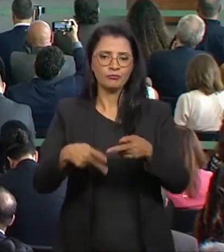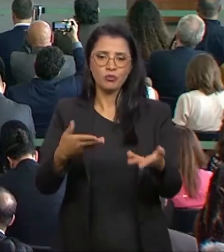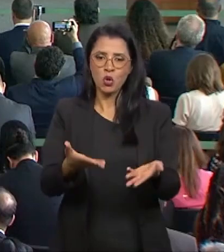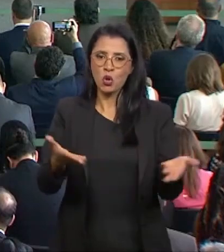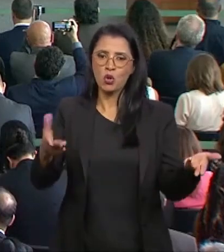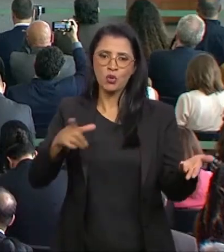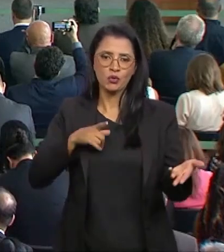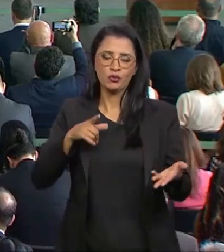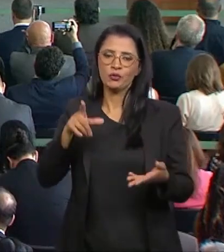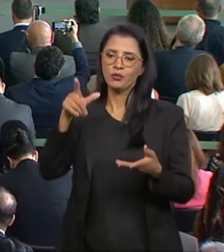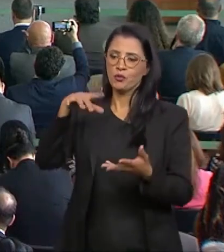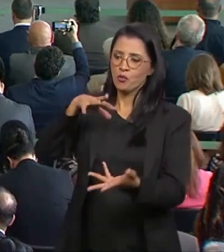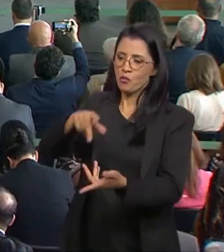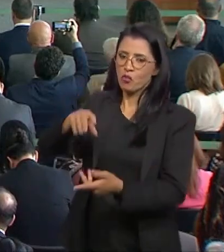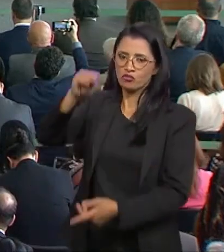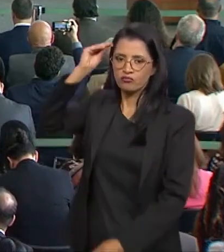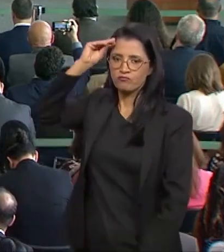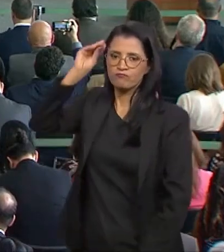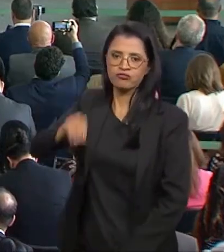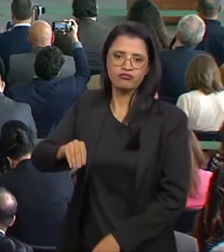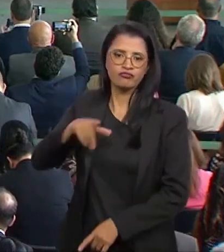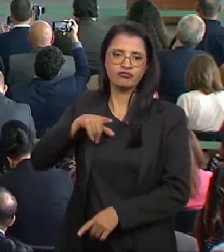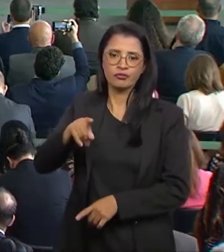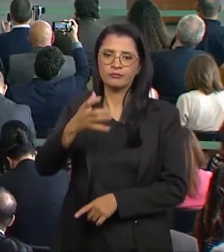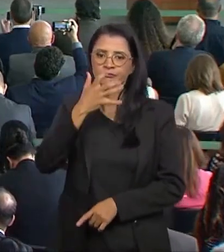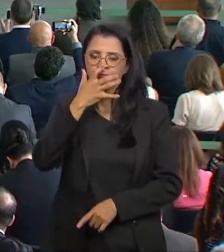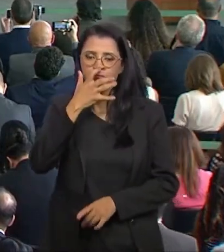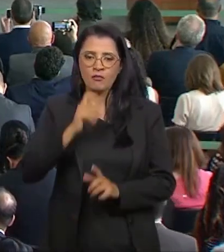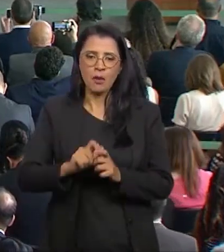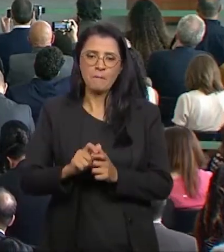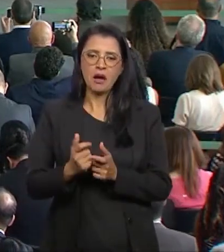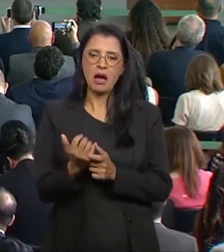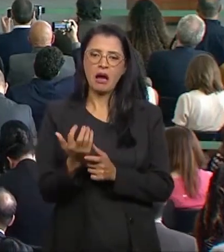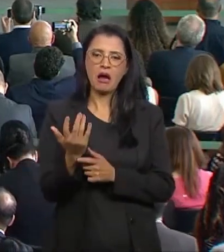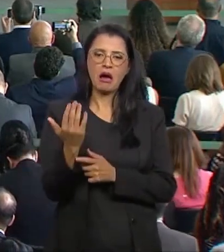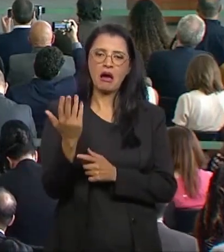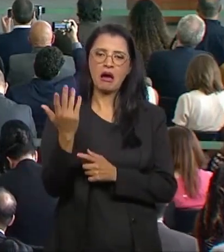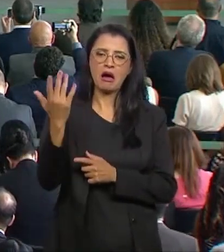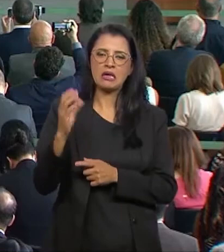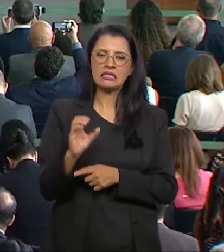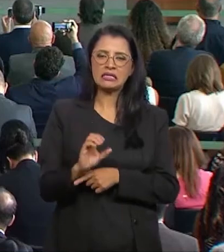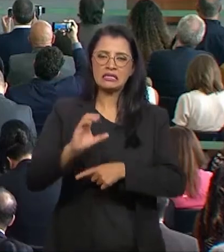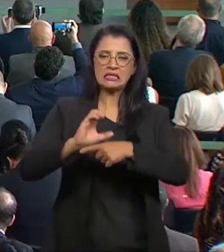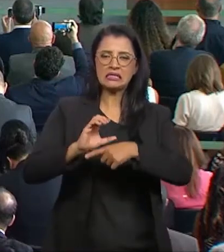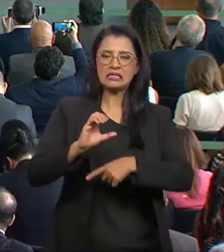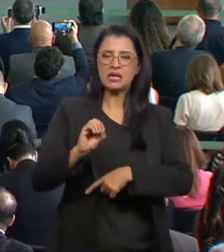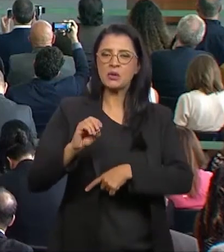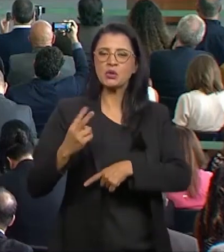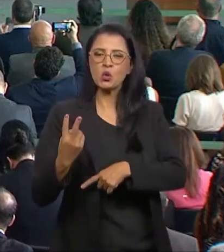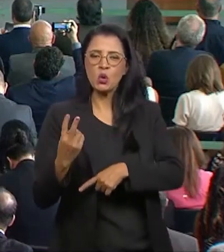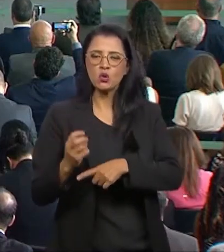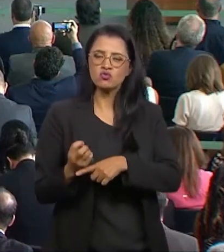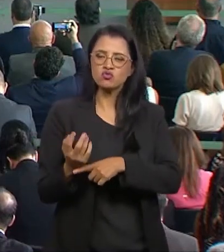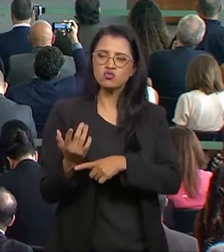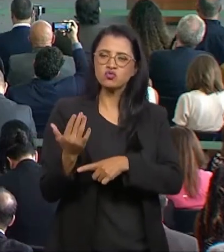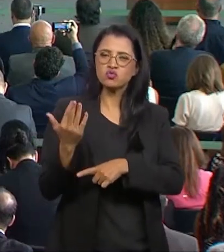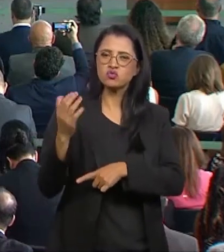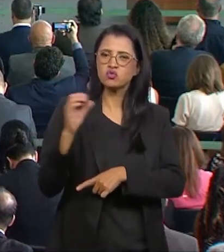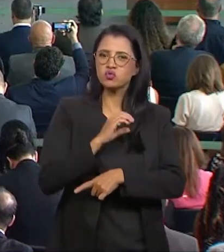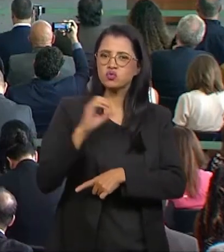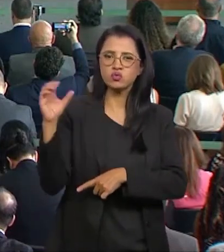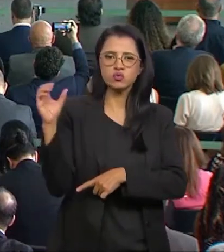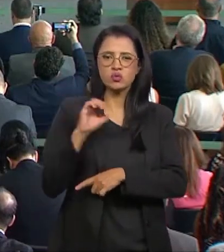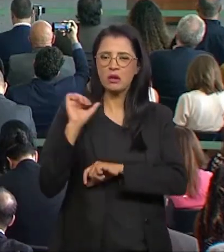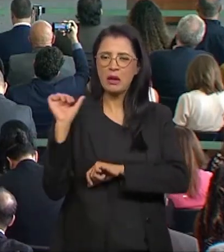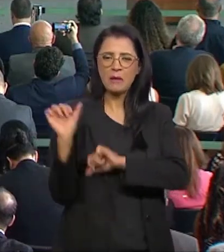condenaremos o mundo a um brutal aumento das emissões de CO2 e, consequentemente, a aceleração